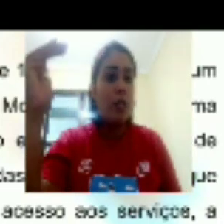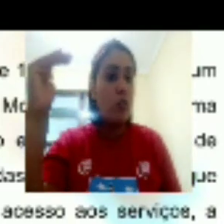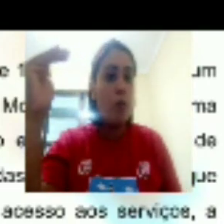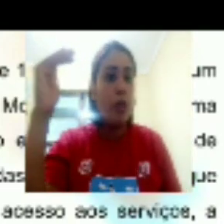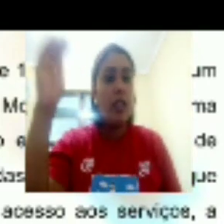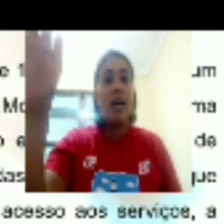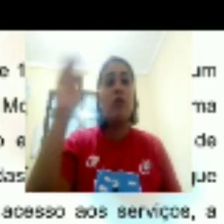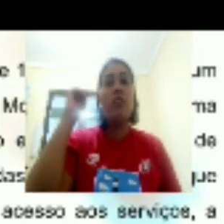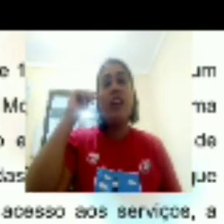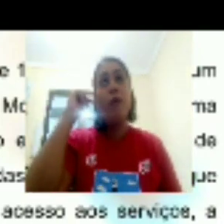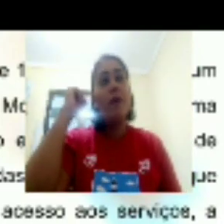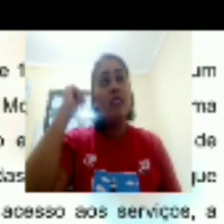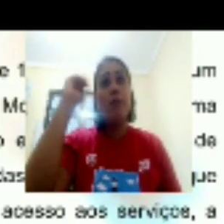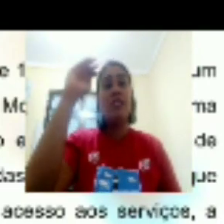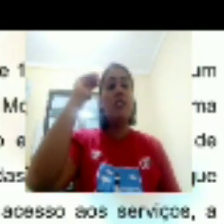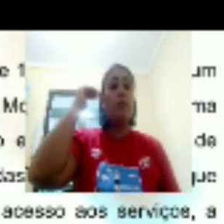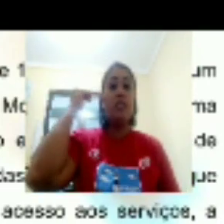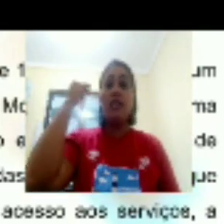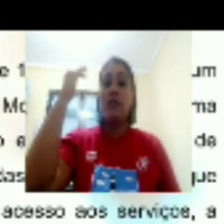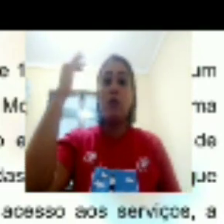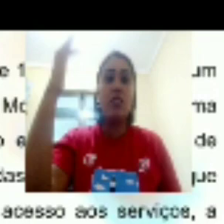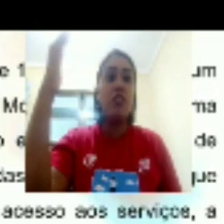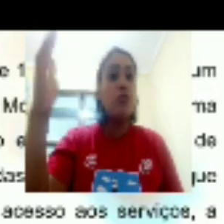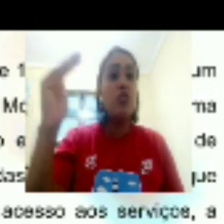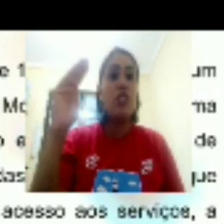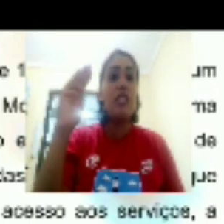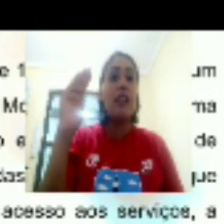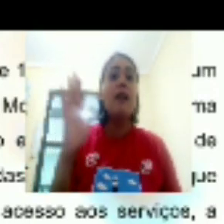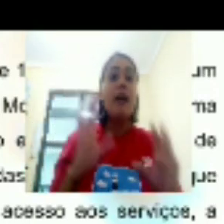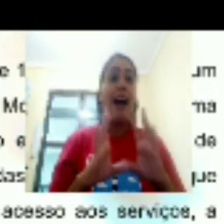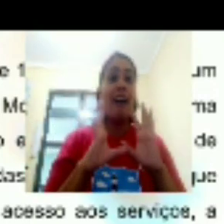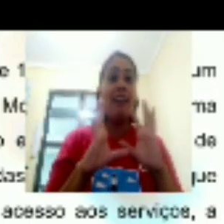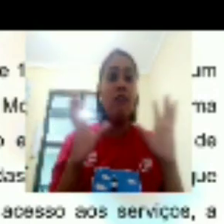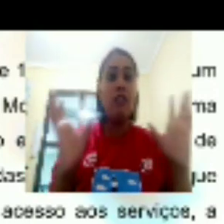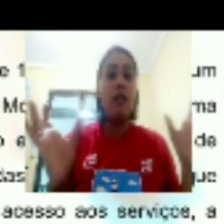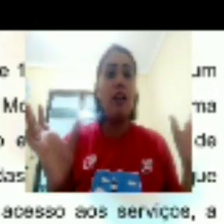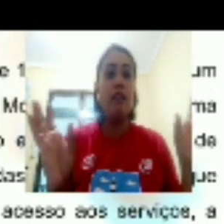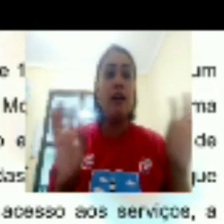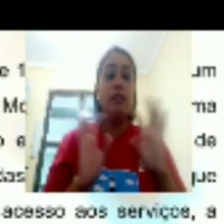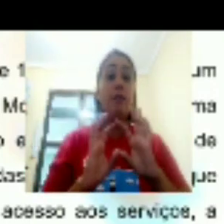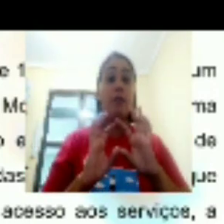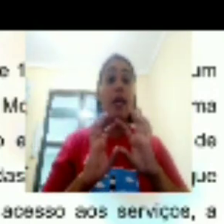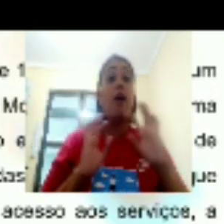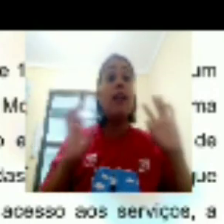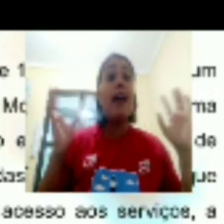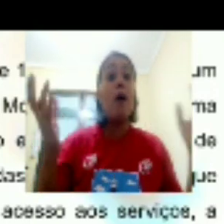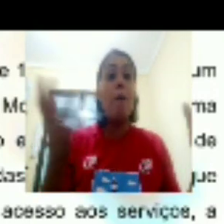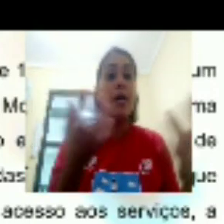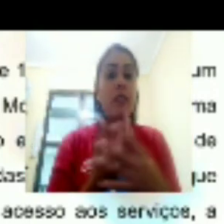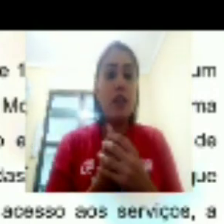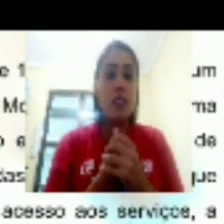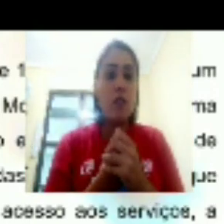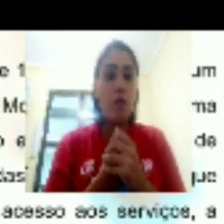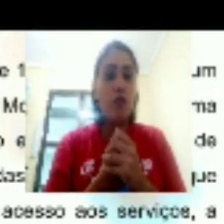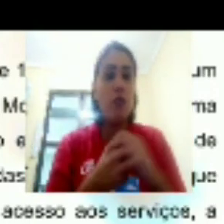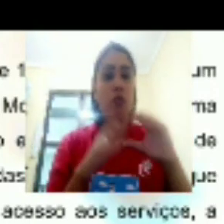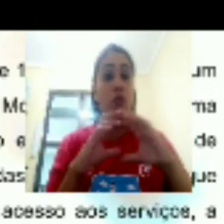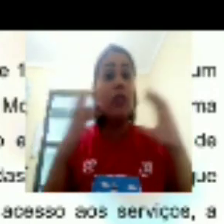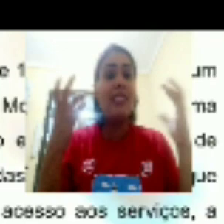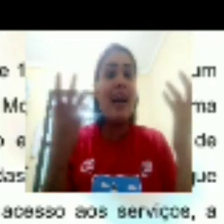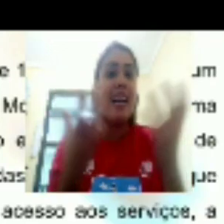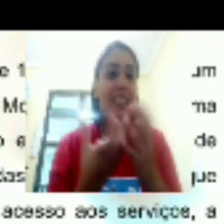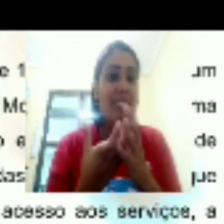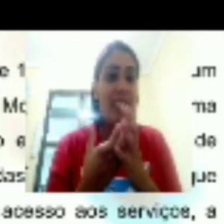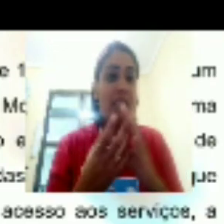até o mais complicado, se o paciente precisar de uma cirurgia. A integralidade é olhar o paciente como um